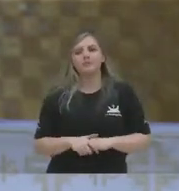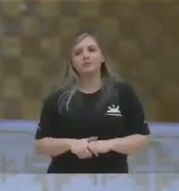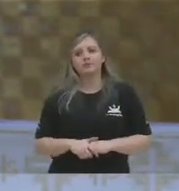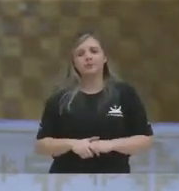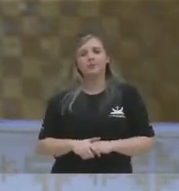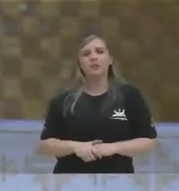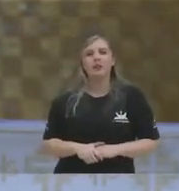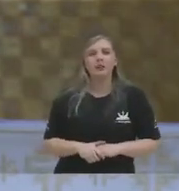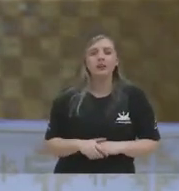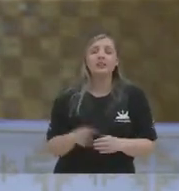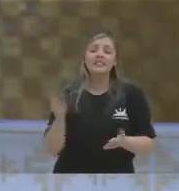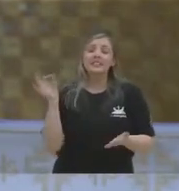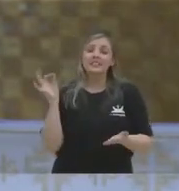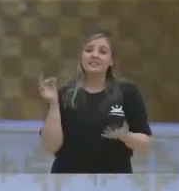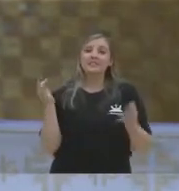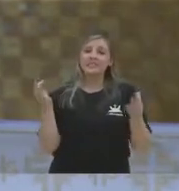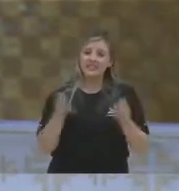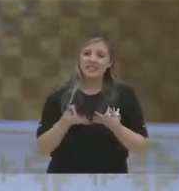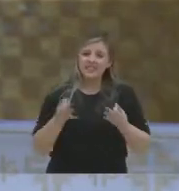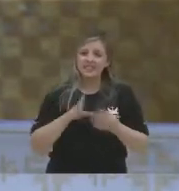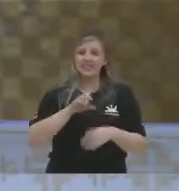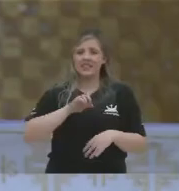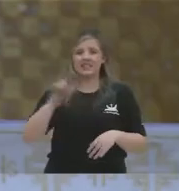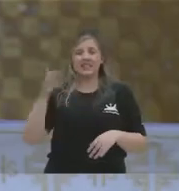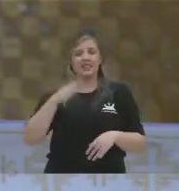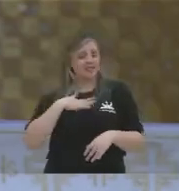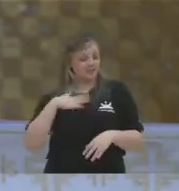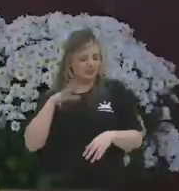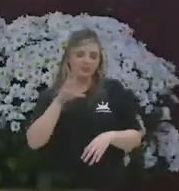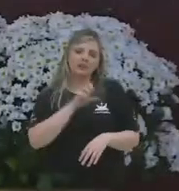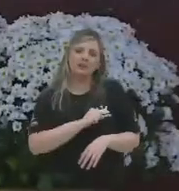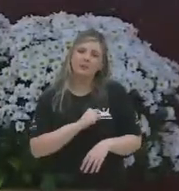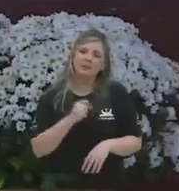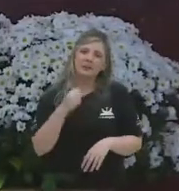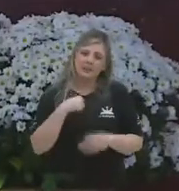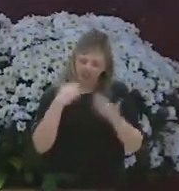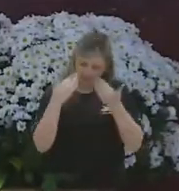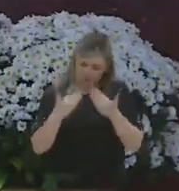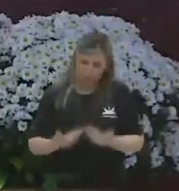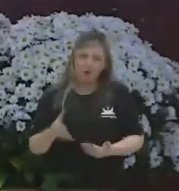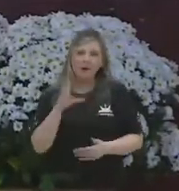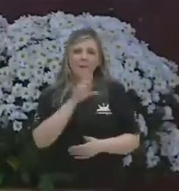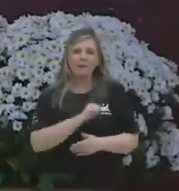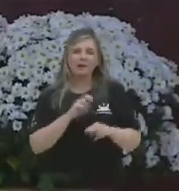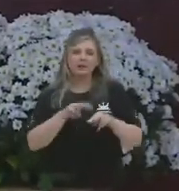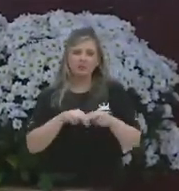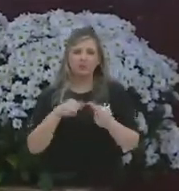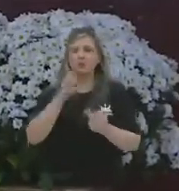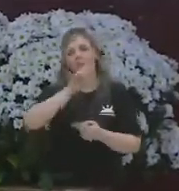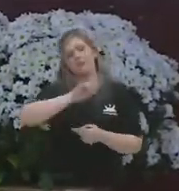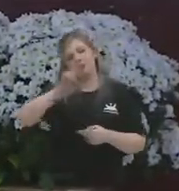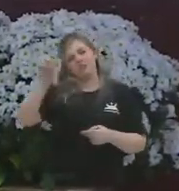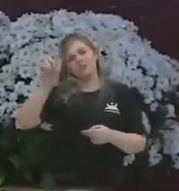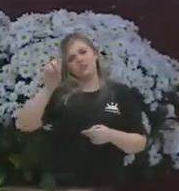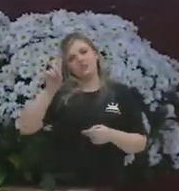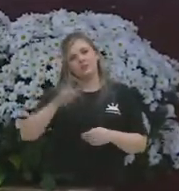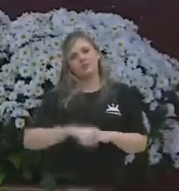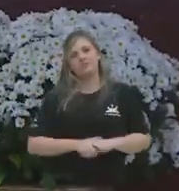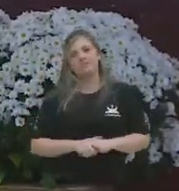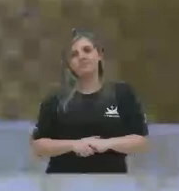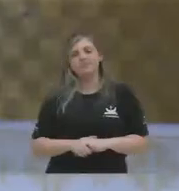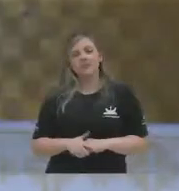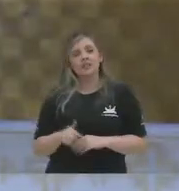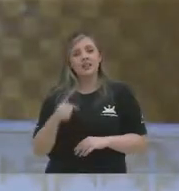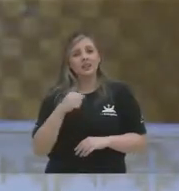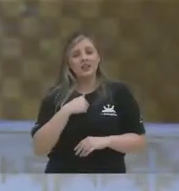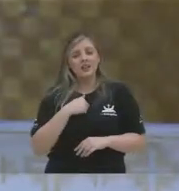mas na certeza de que Deus me ama, de que eu sou amado e amada por Deus, de que eu posso